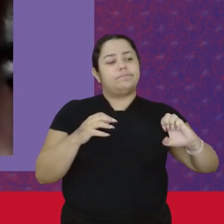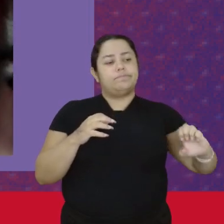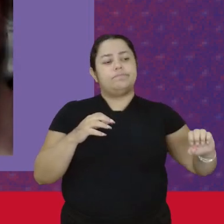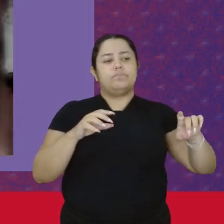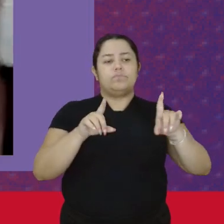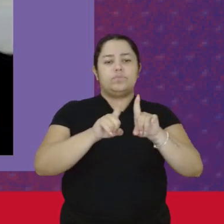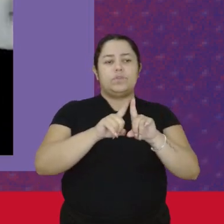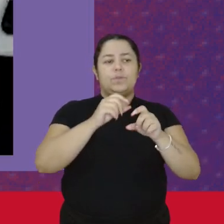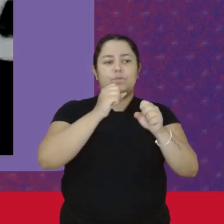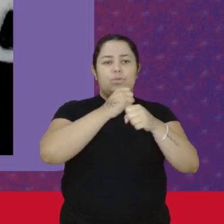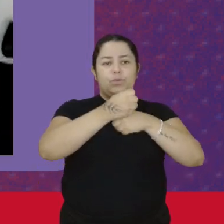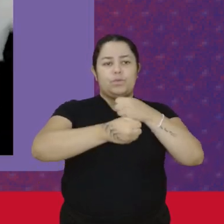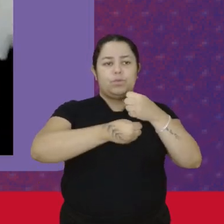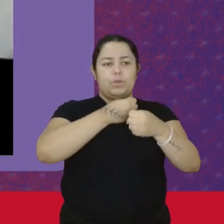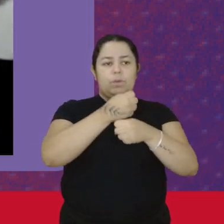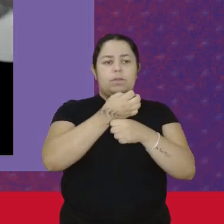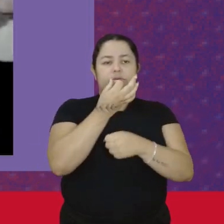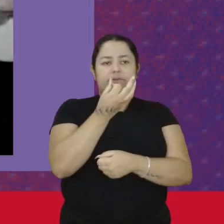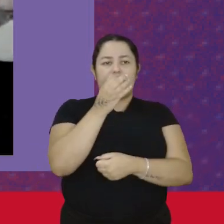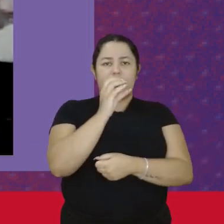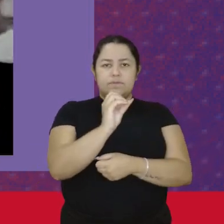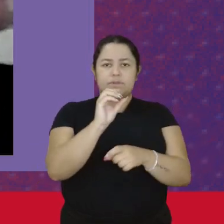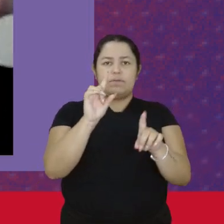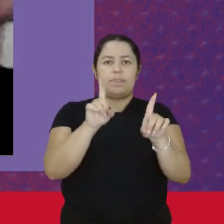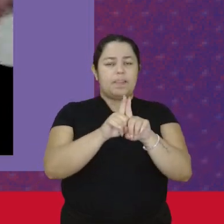anos 60 é uma